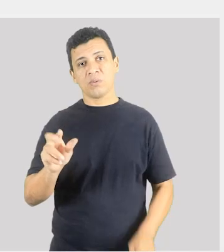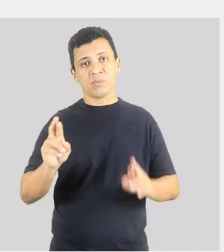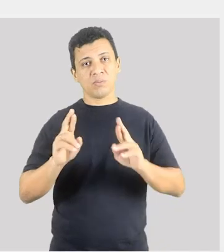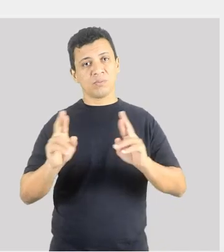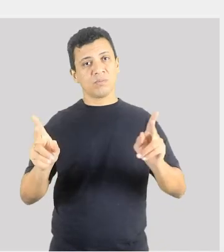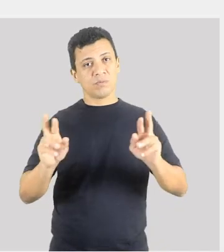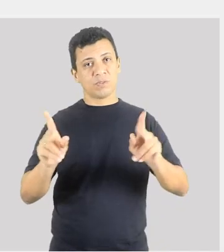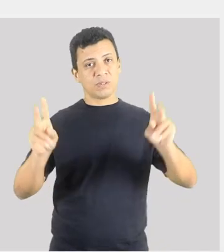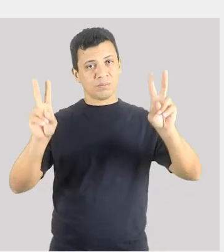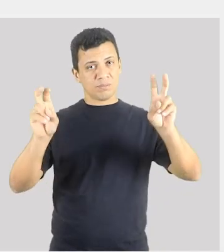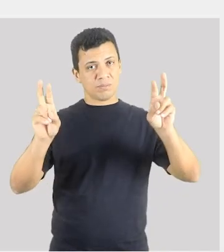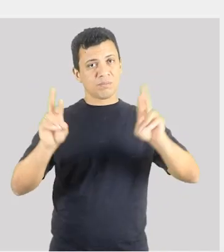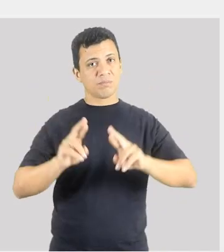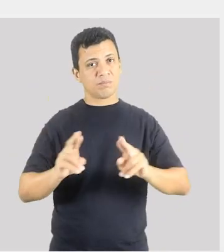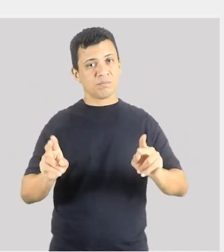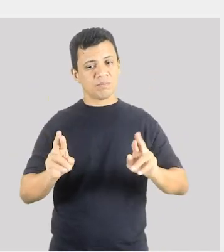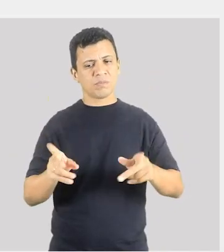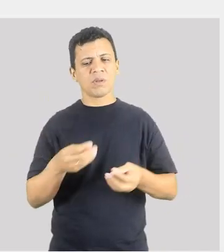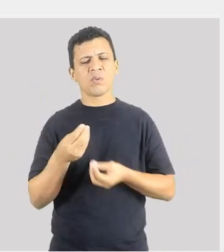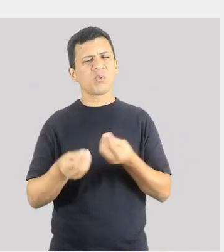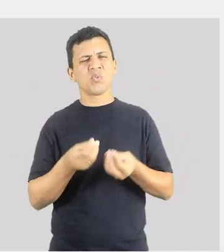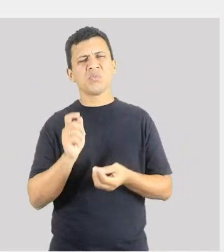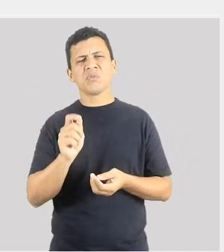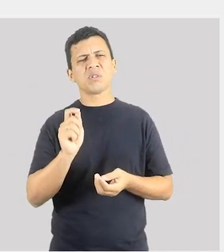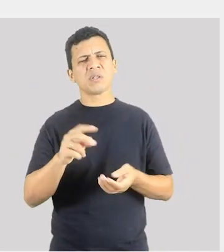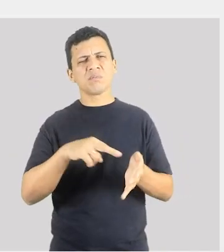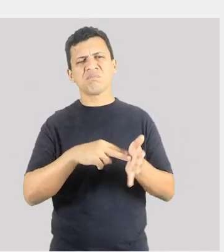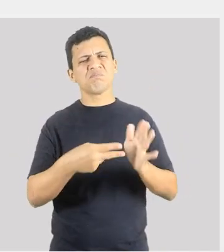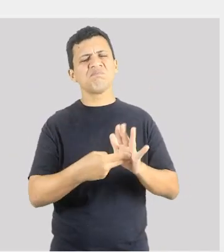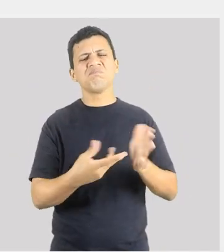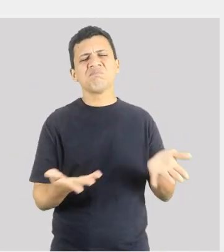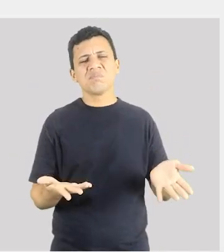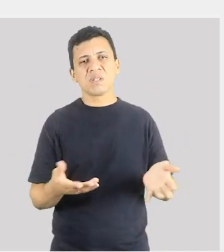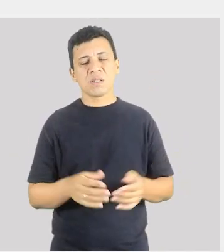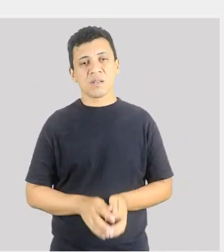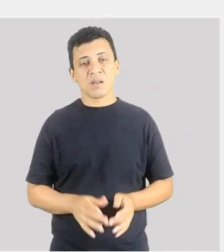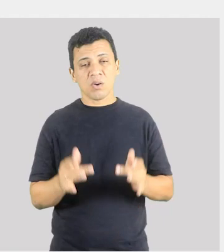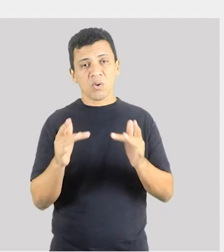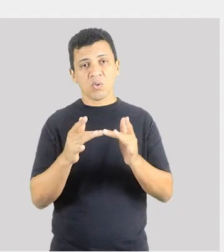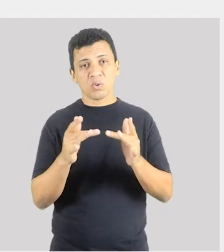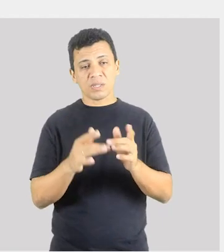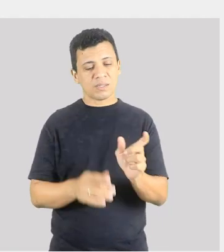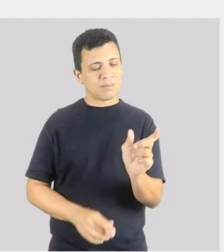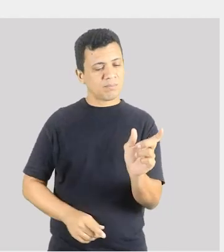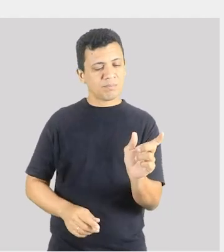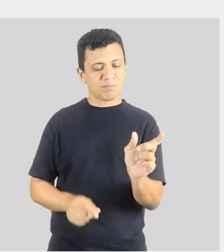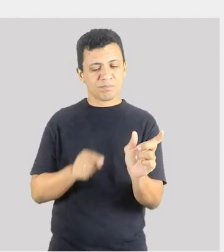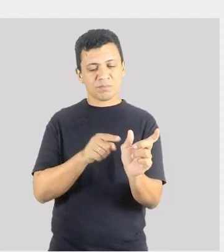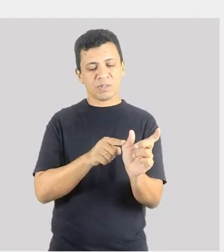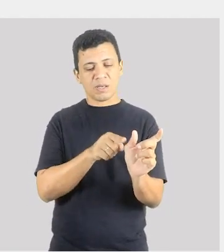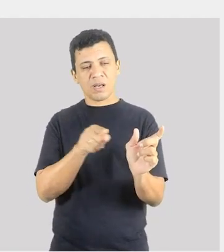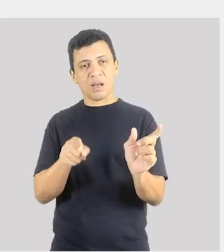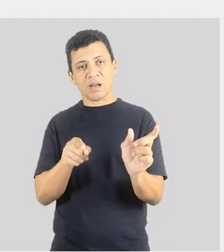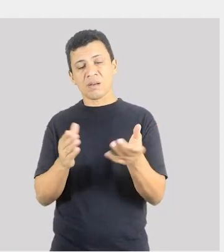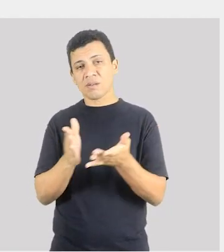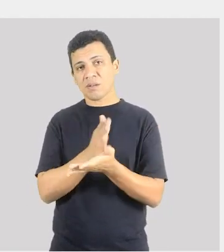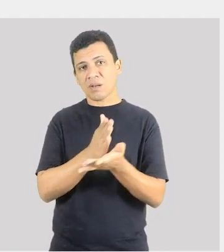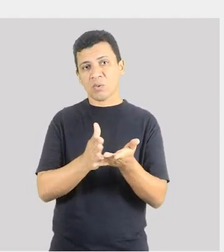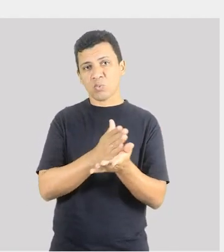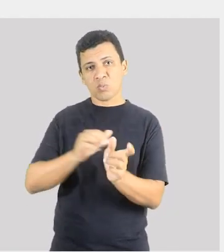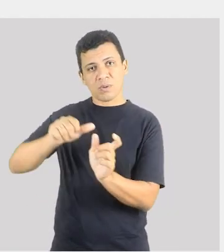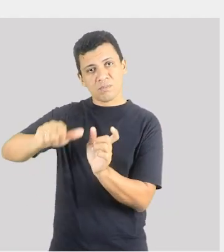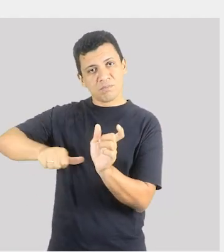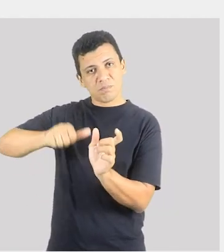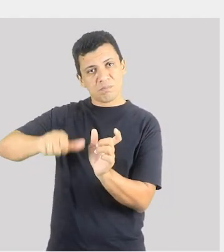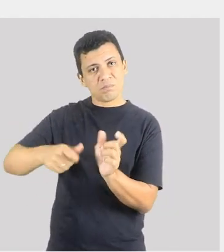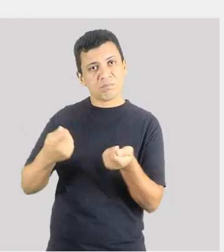vogal de ligação a vogal temática ela vai conectar é o radical a uma desinência ou a uma